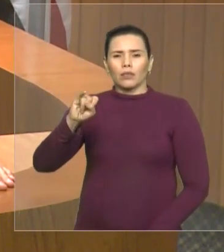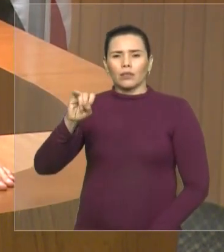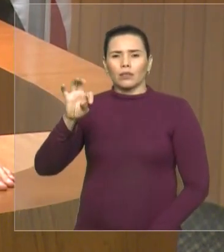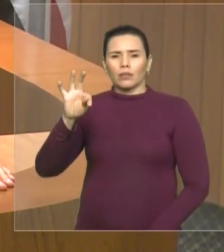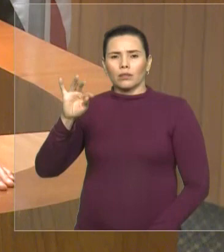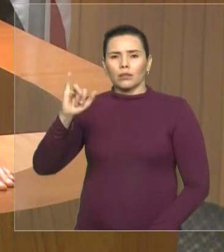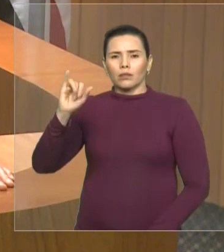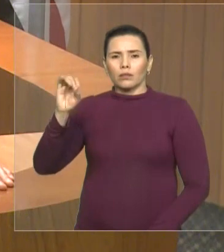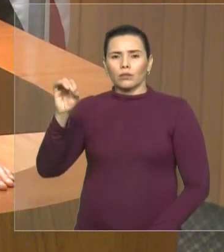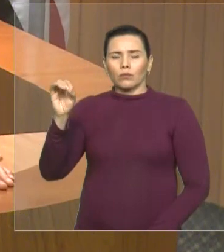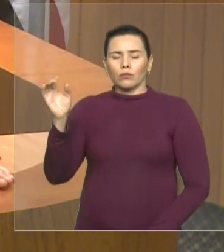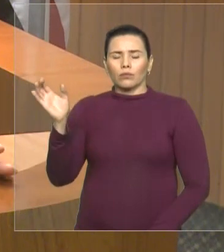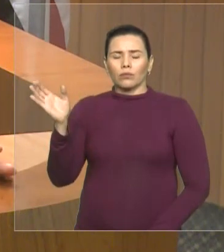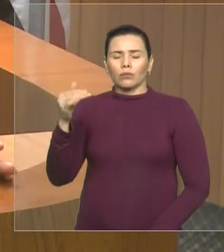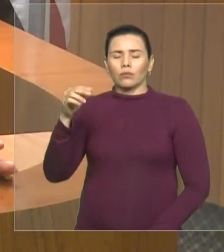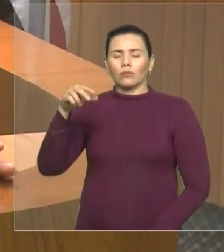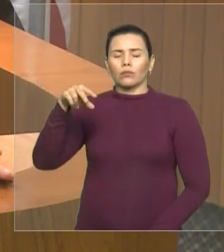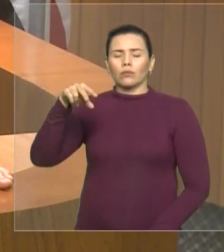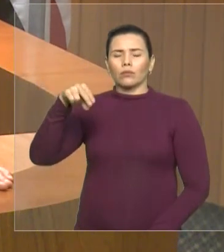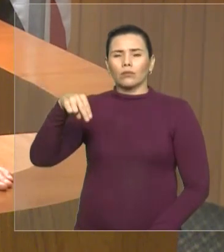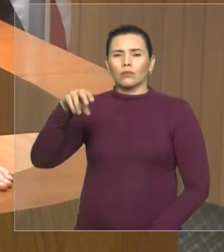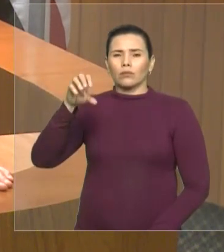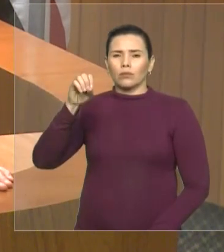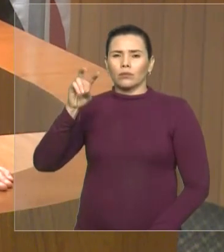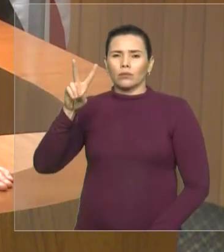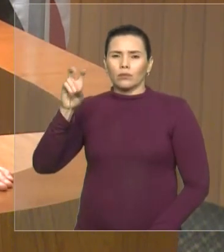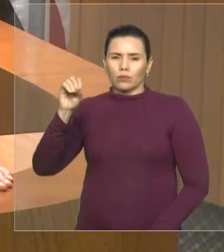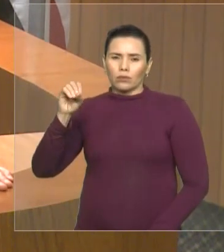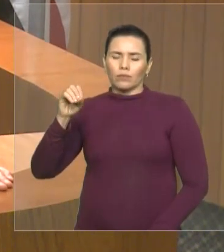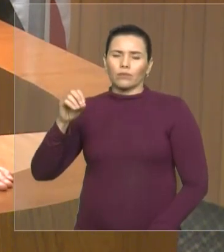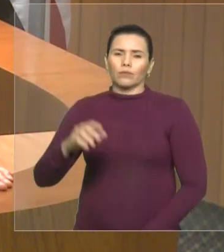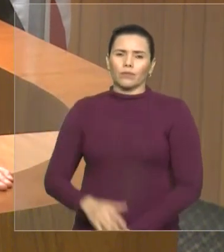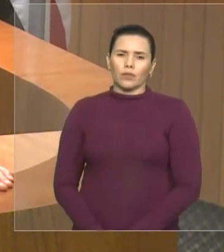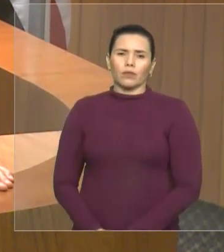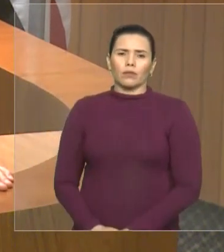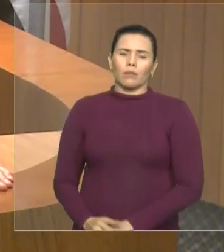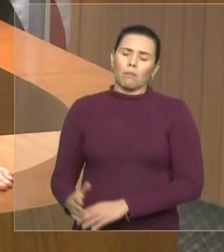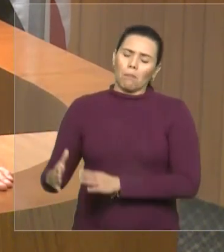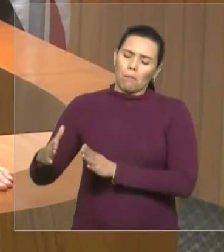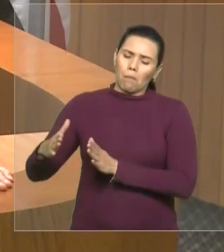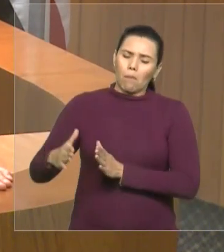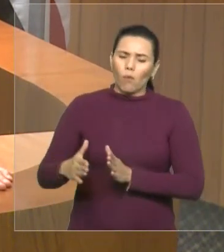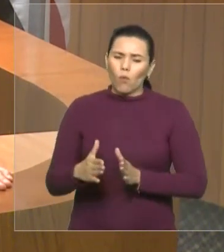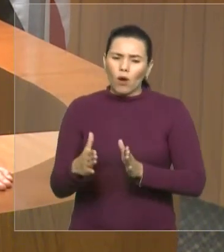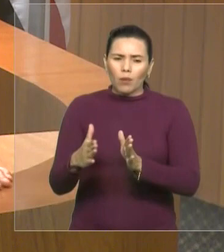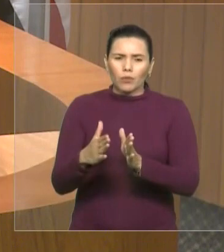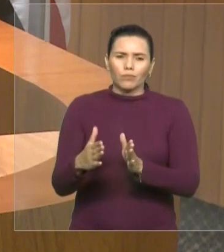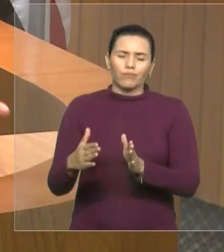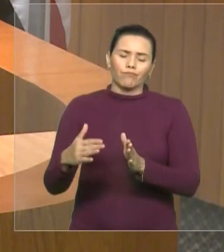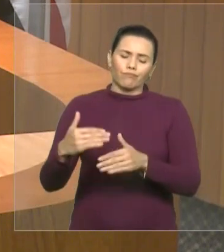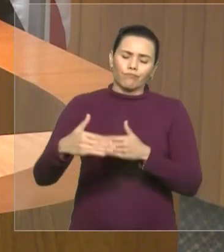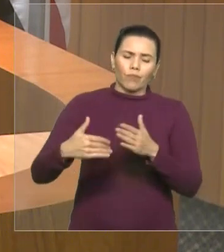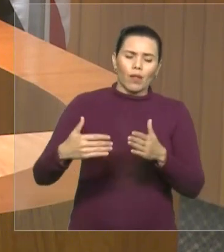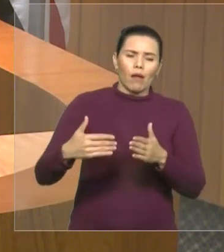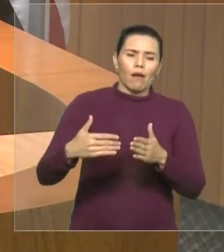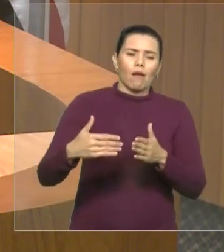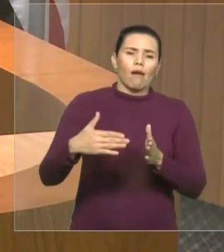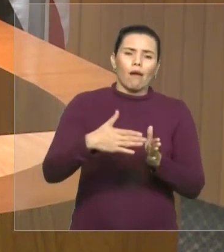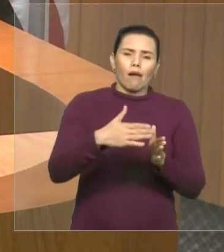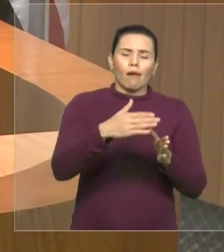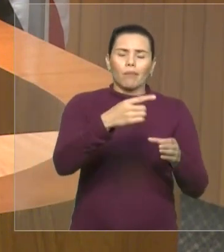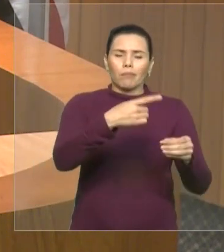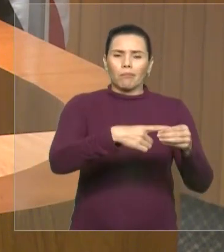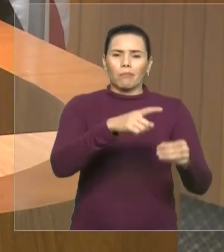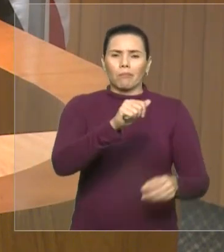via a necessidade daquela pavimentação asfáltica. Deputado Marco Aurélio, também vê que precisava e a